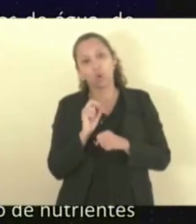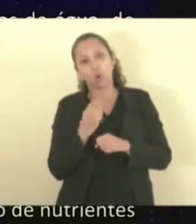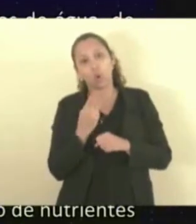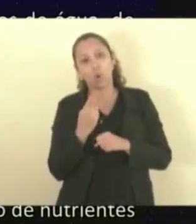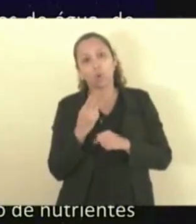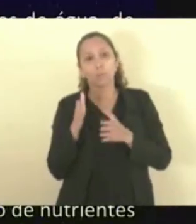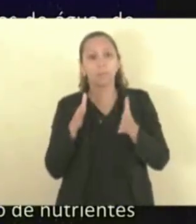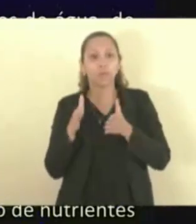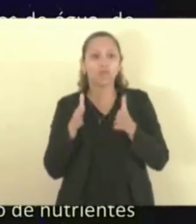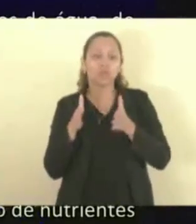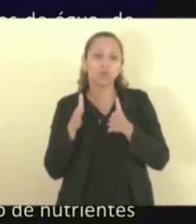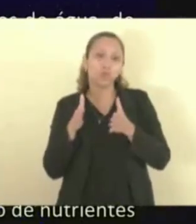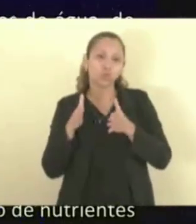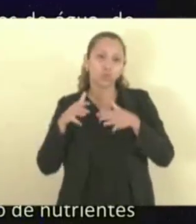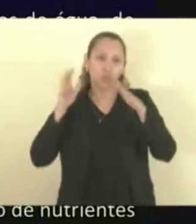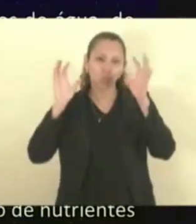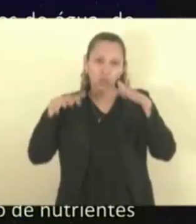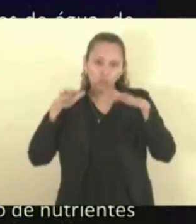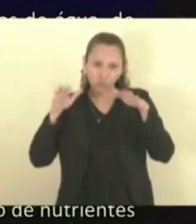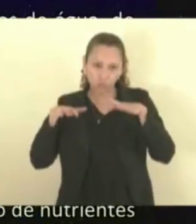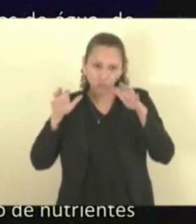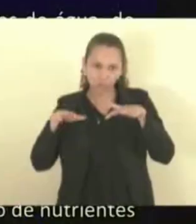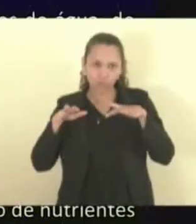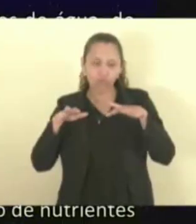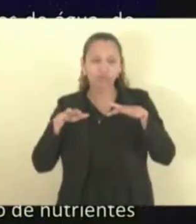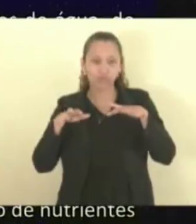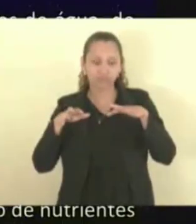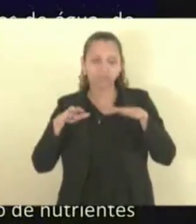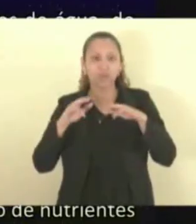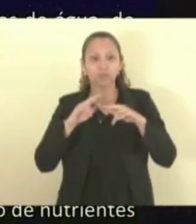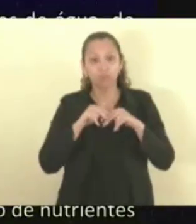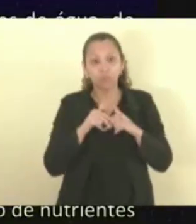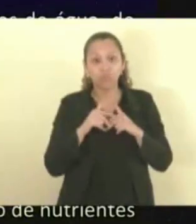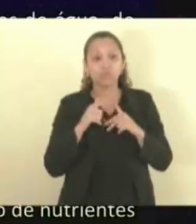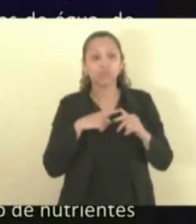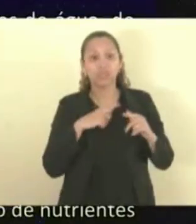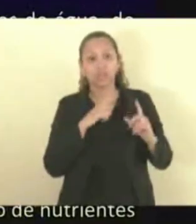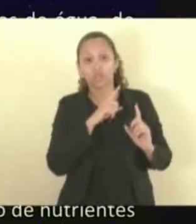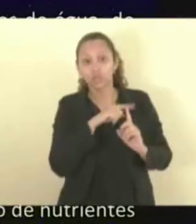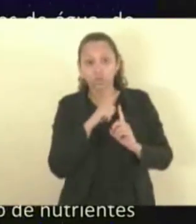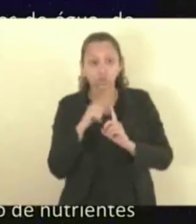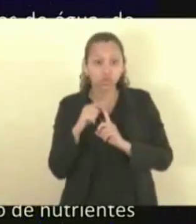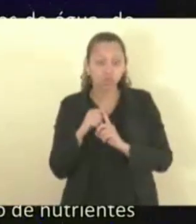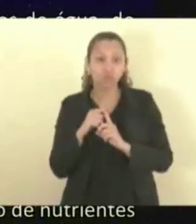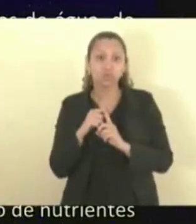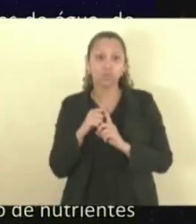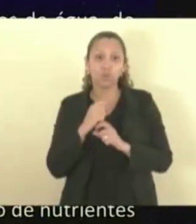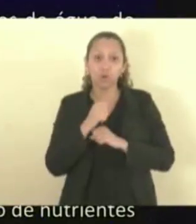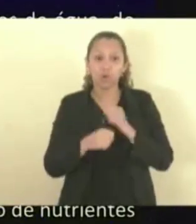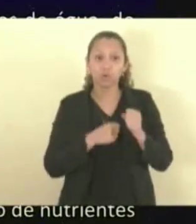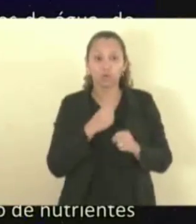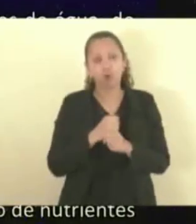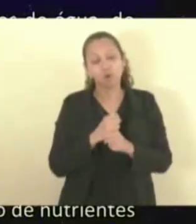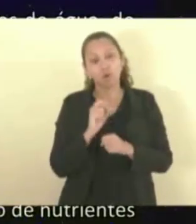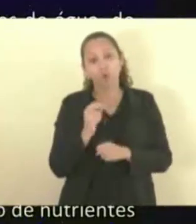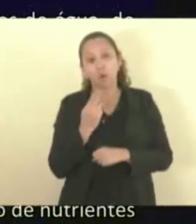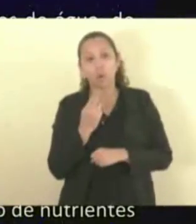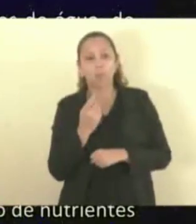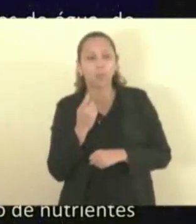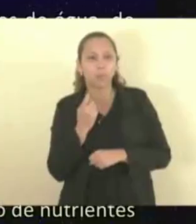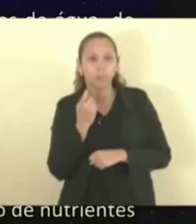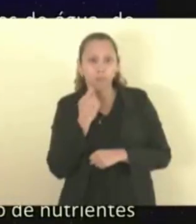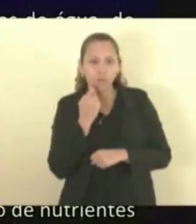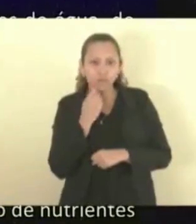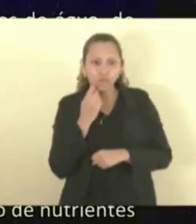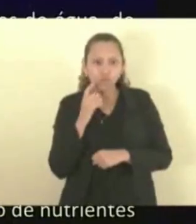das chuvas. E isso configura até mesmo as espécies anuais, que o João Gasparini comentou, como chamado peixinhos das nuvens, né, que